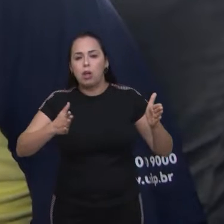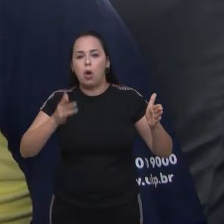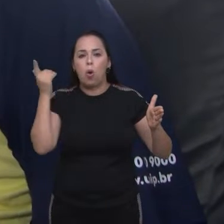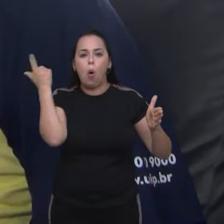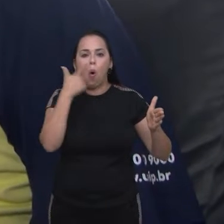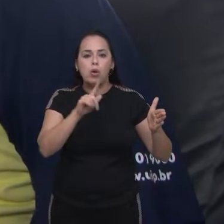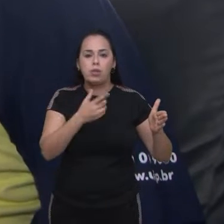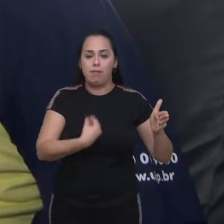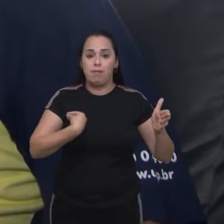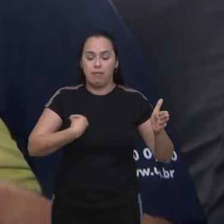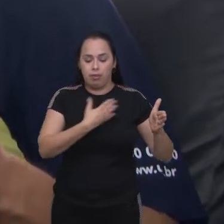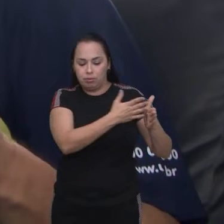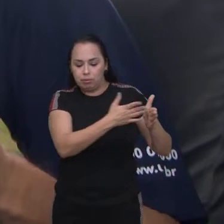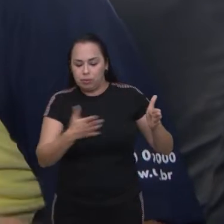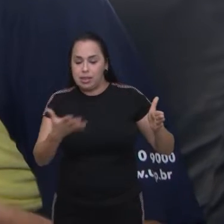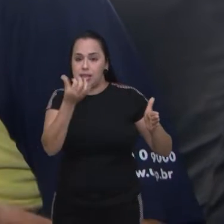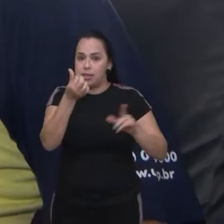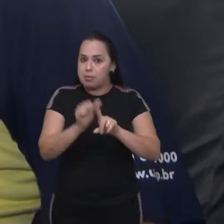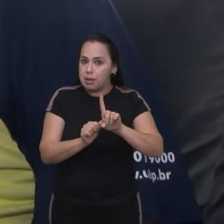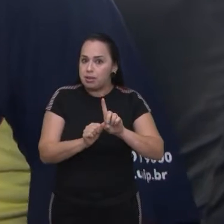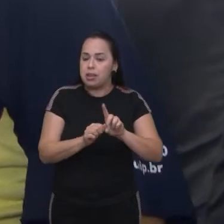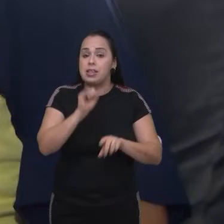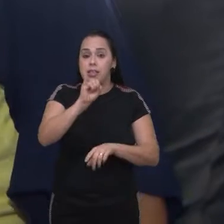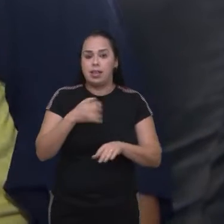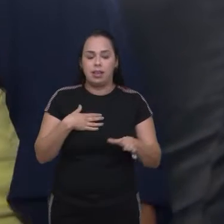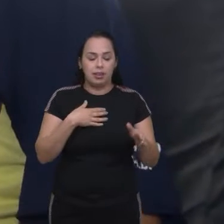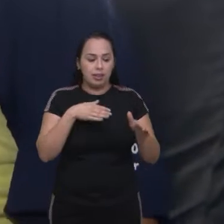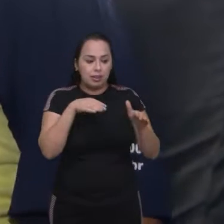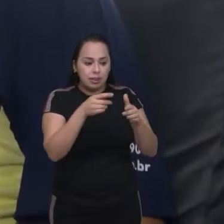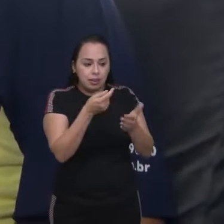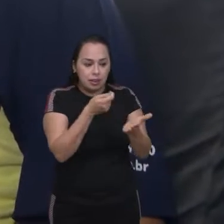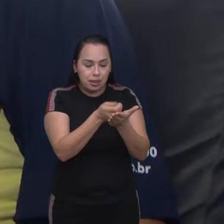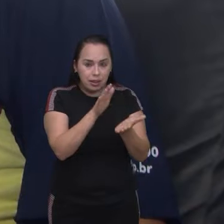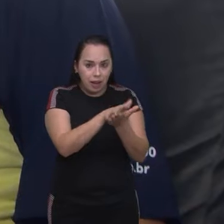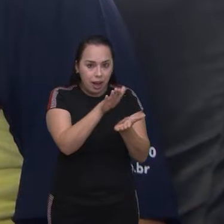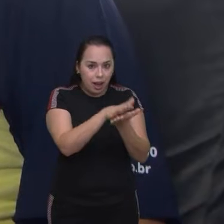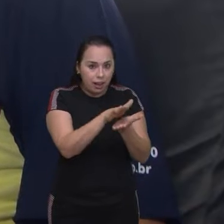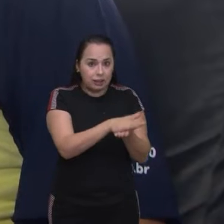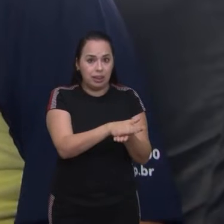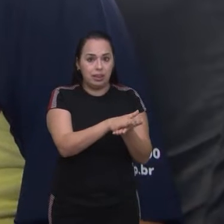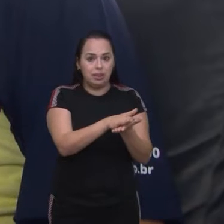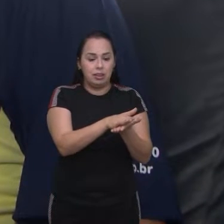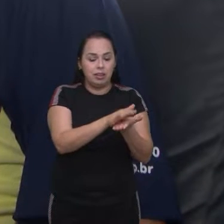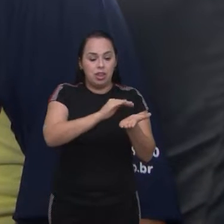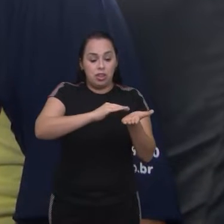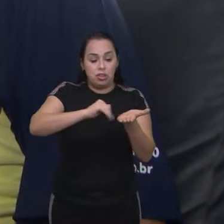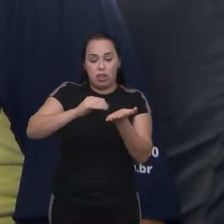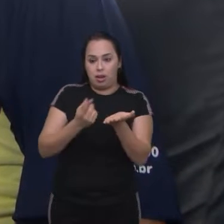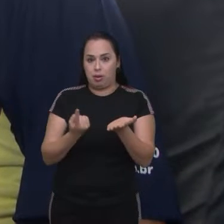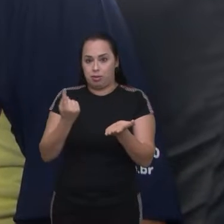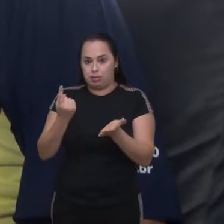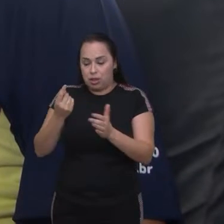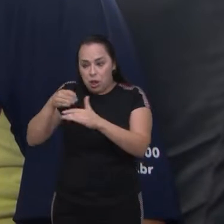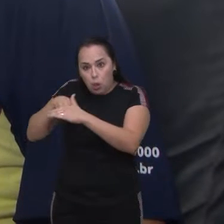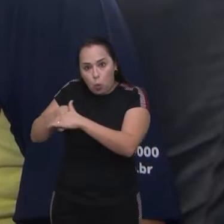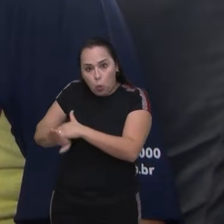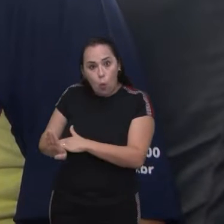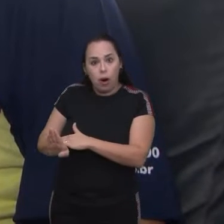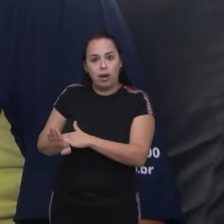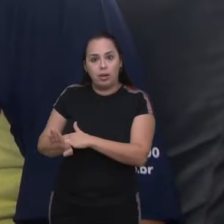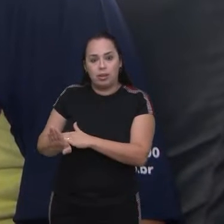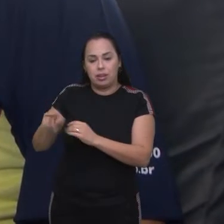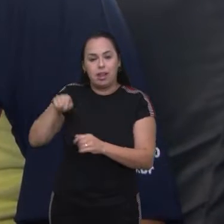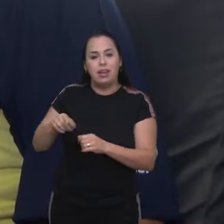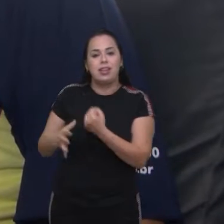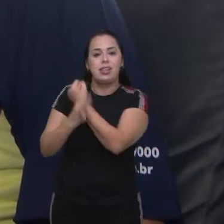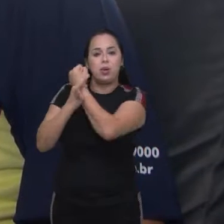meses. Então, sempre quando for gastar esse dinheiro, reservar uma parte para